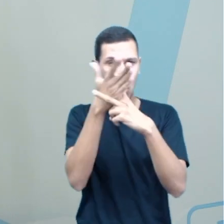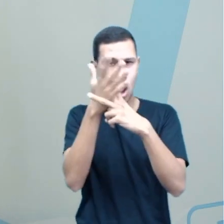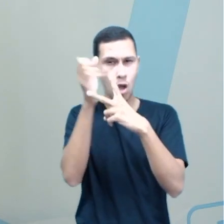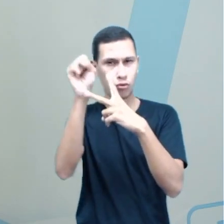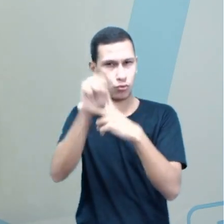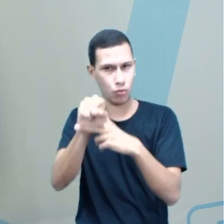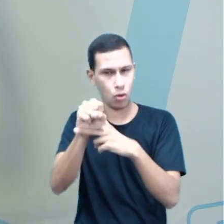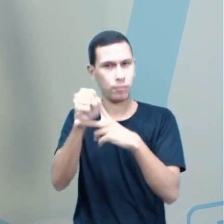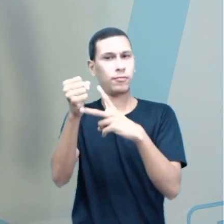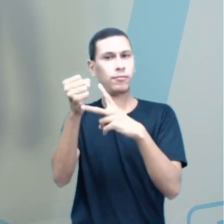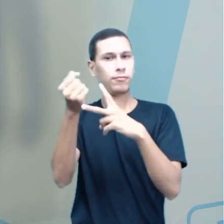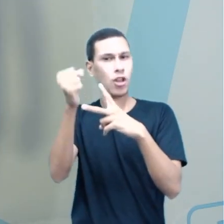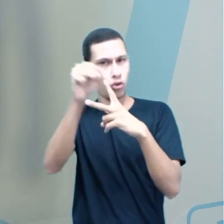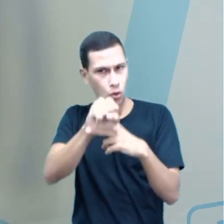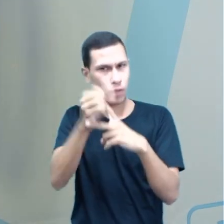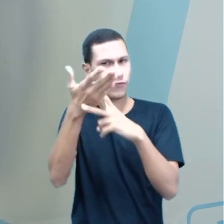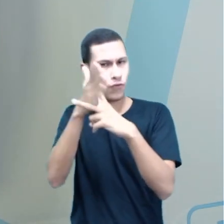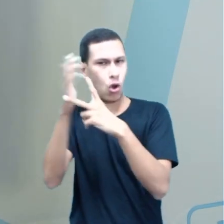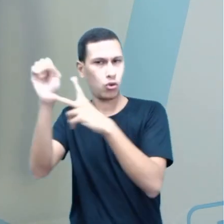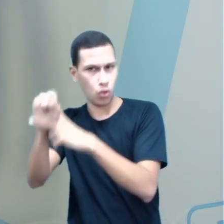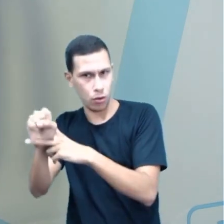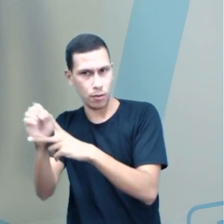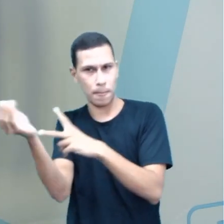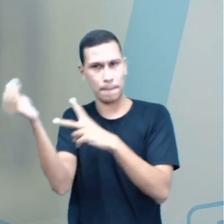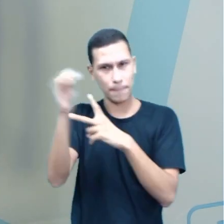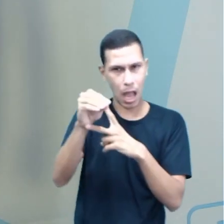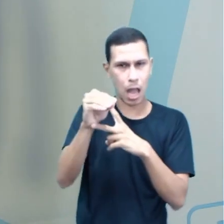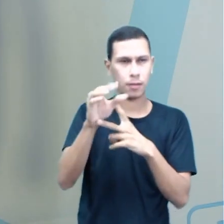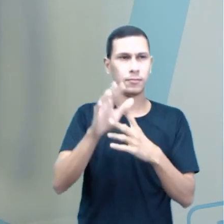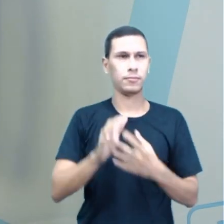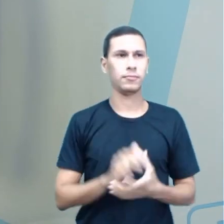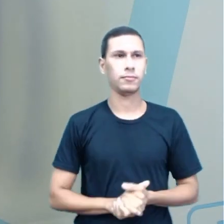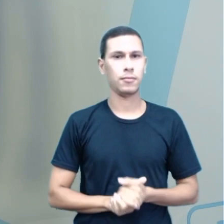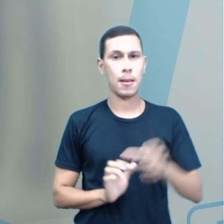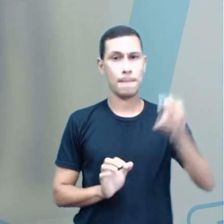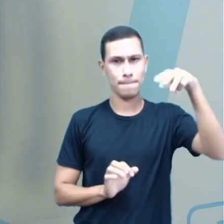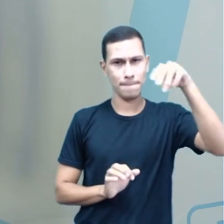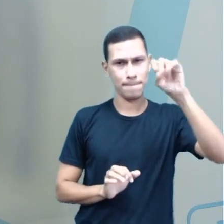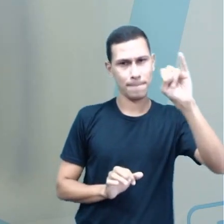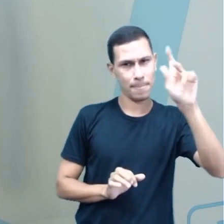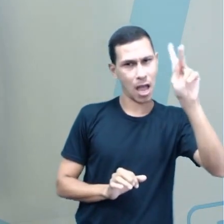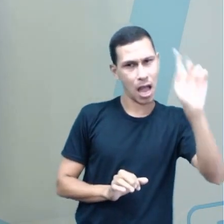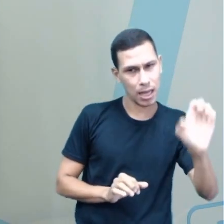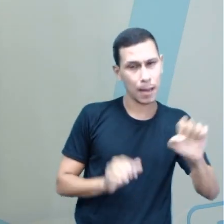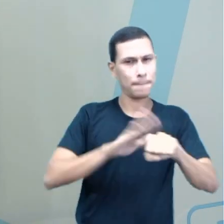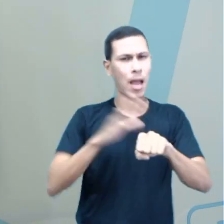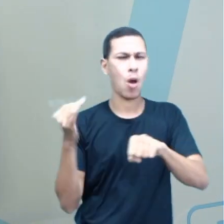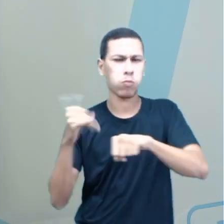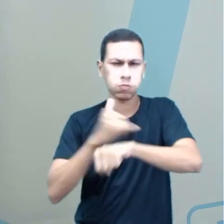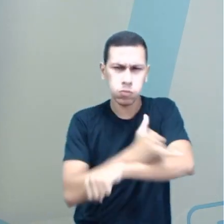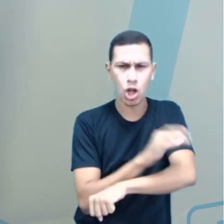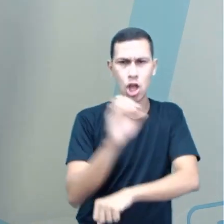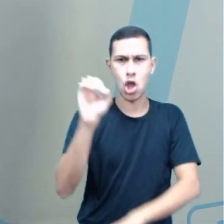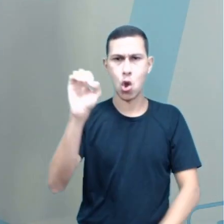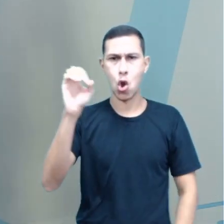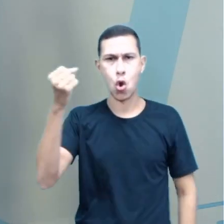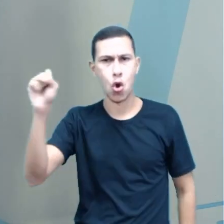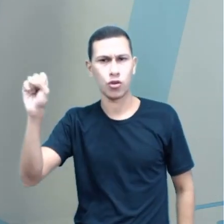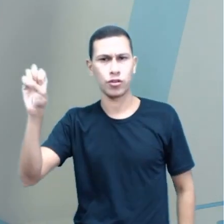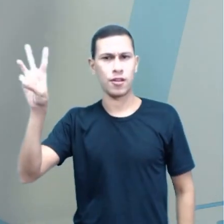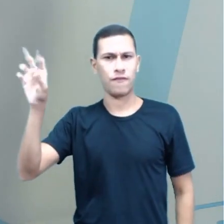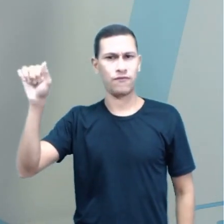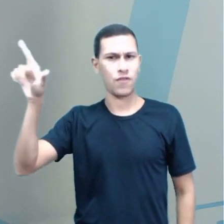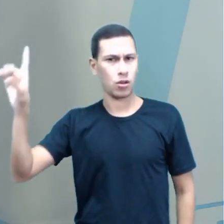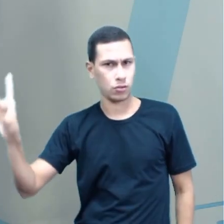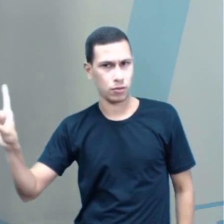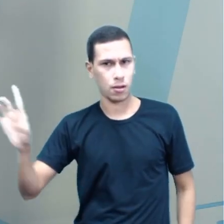colocar o ER. Certo, gente? Mike é mais gordo que Oswald. E, para